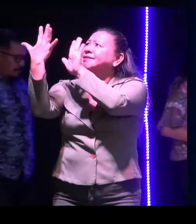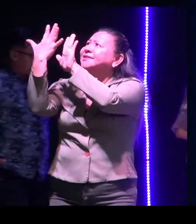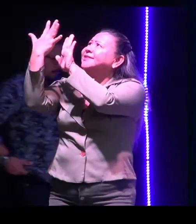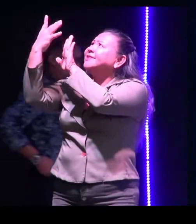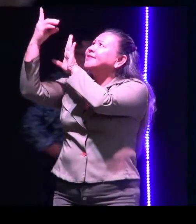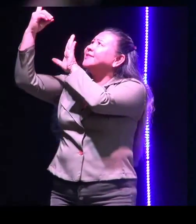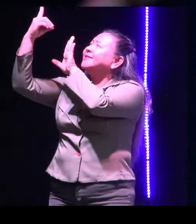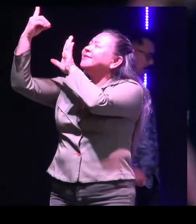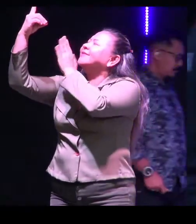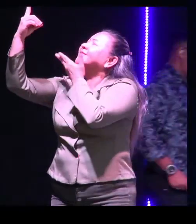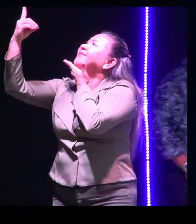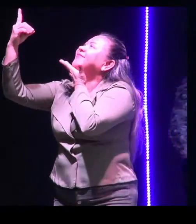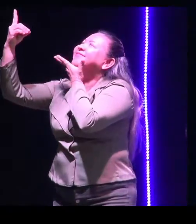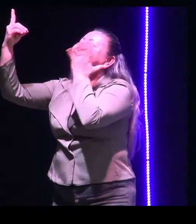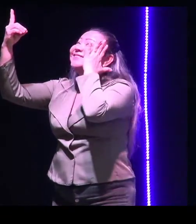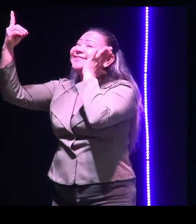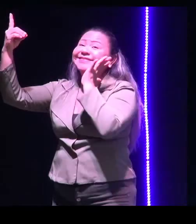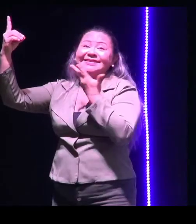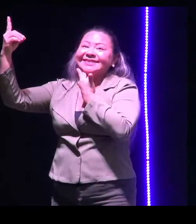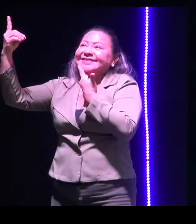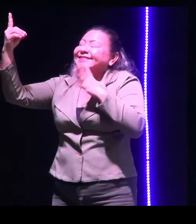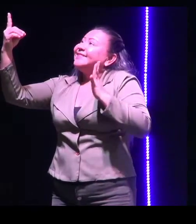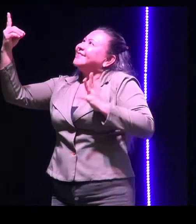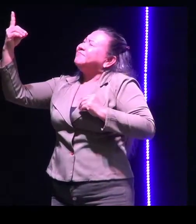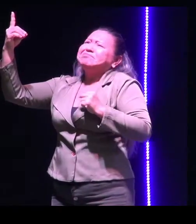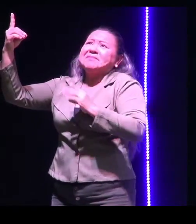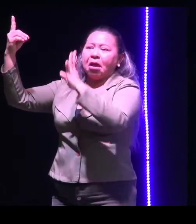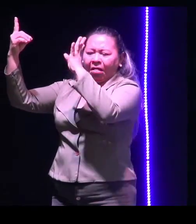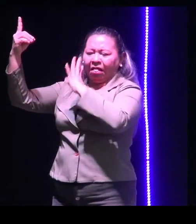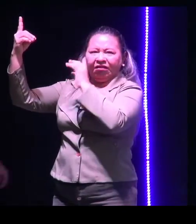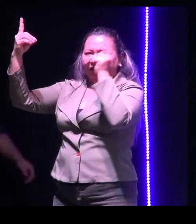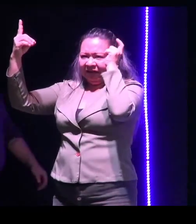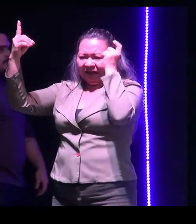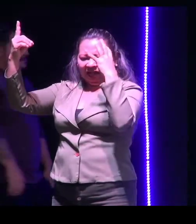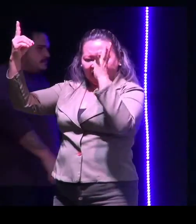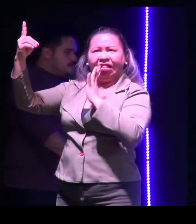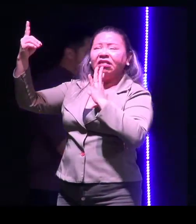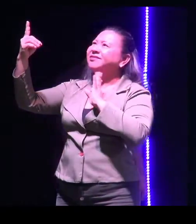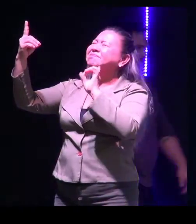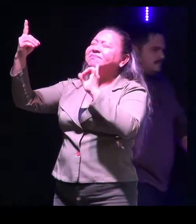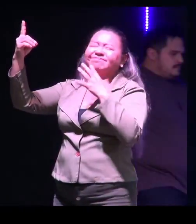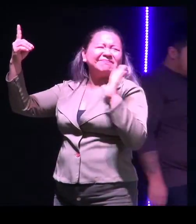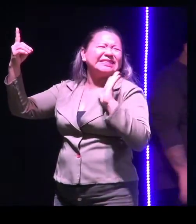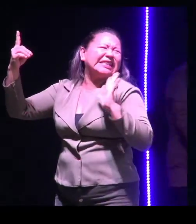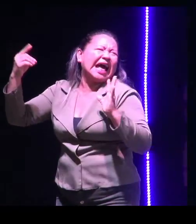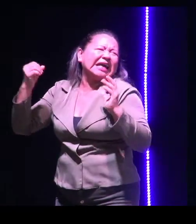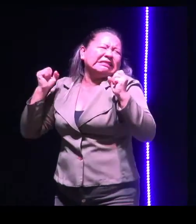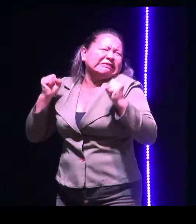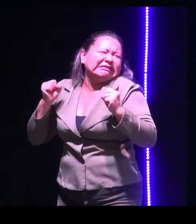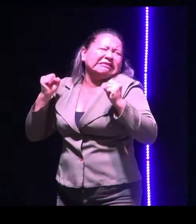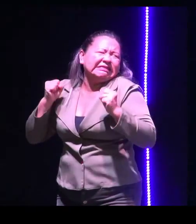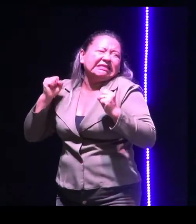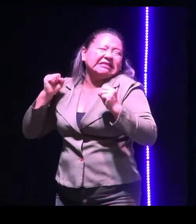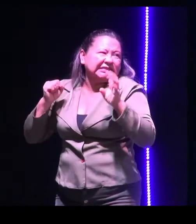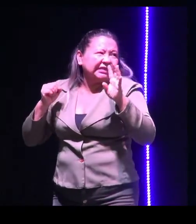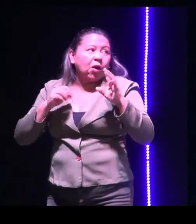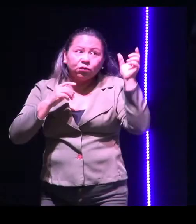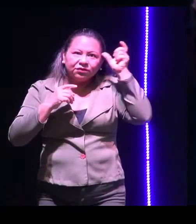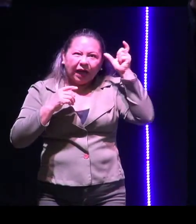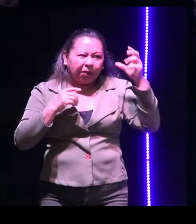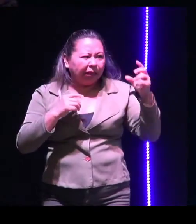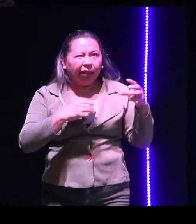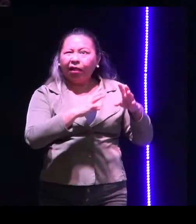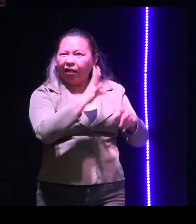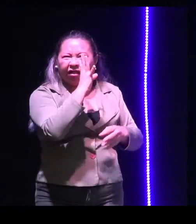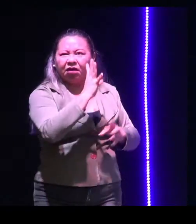Deus, sem ter acusação sobre a nossa vida, sem ter o peso, a condenação do diabo.